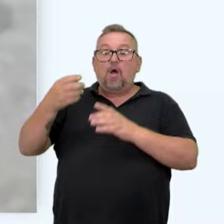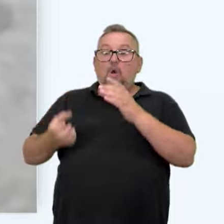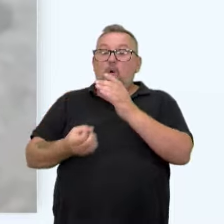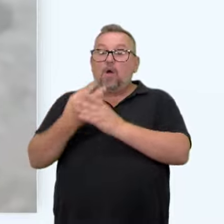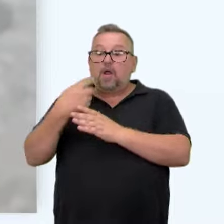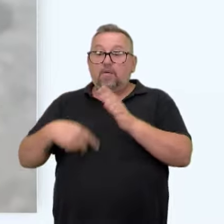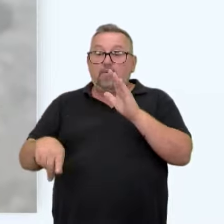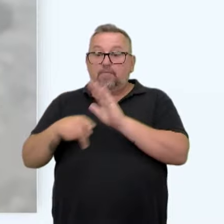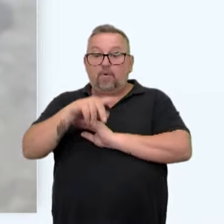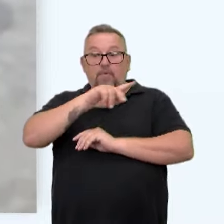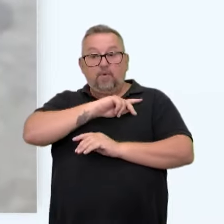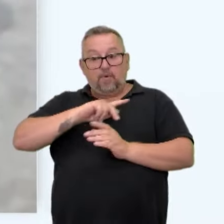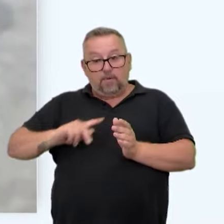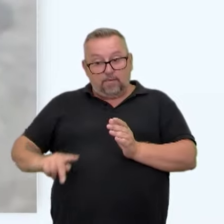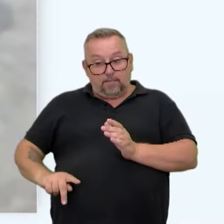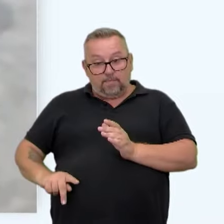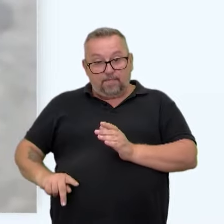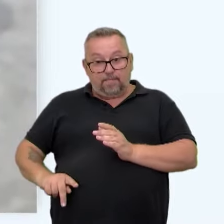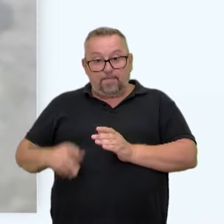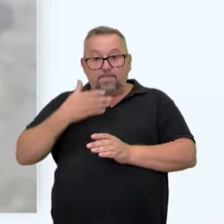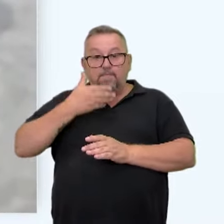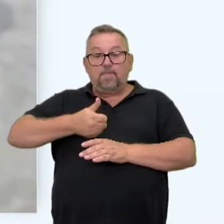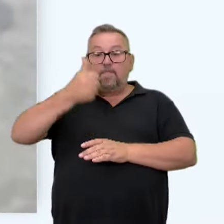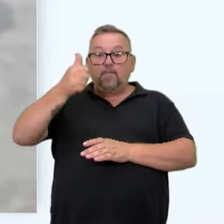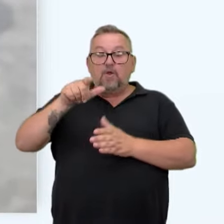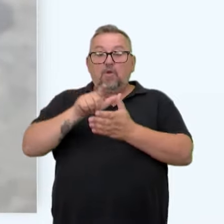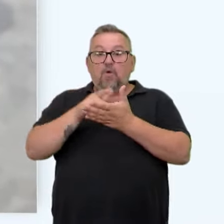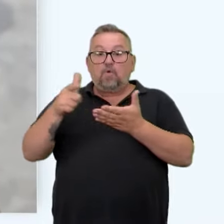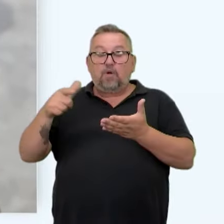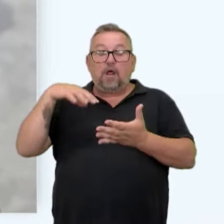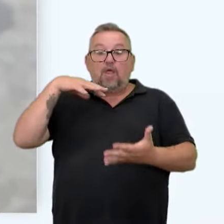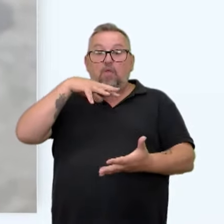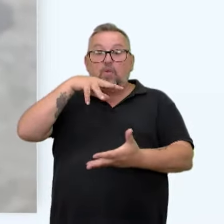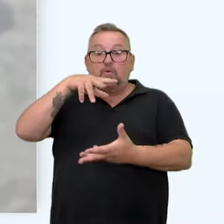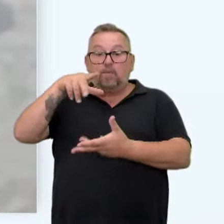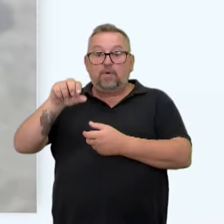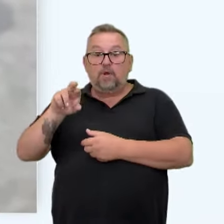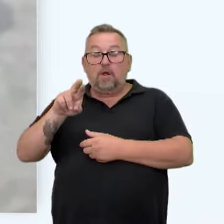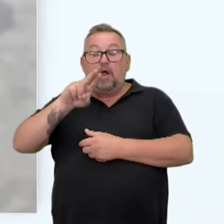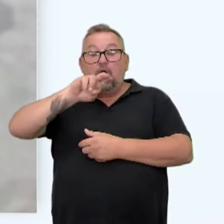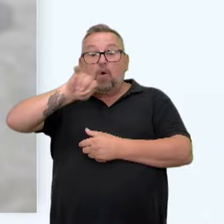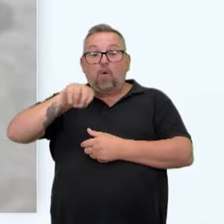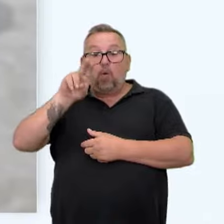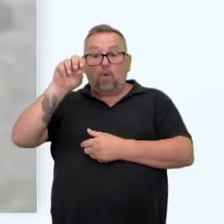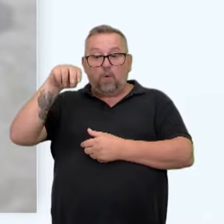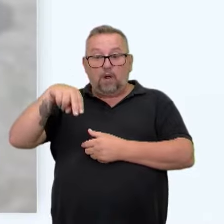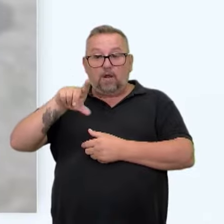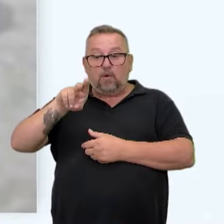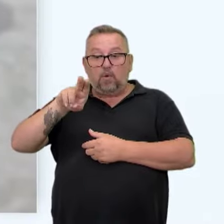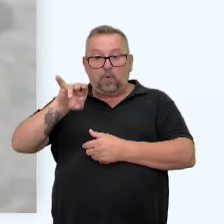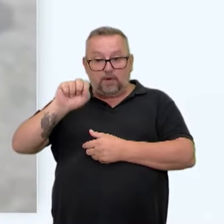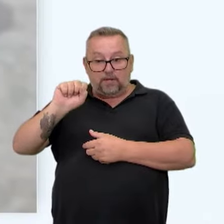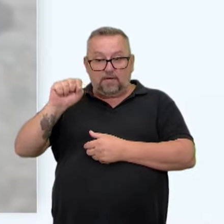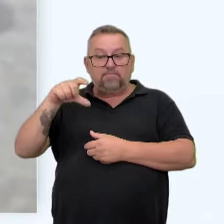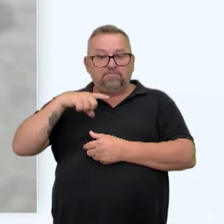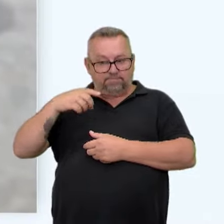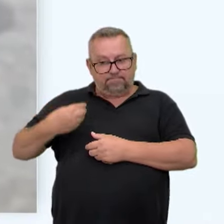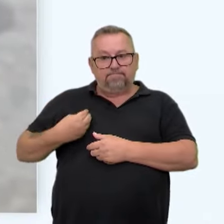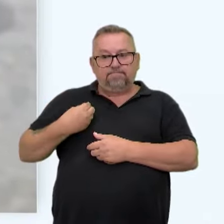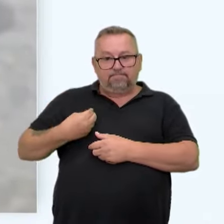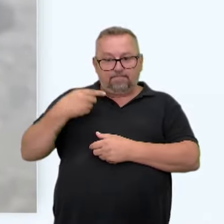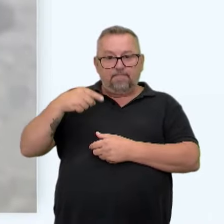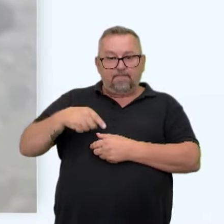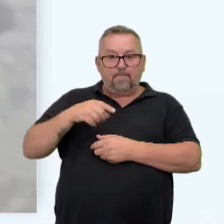atual presidente do El País, um dos melhores jornais do mundo, Juan Luis Cebrián, que já esteve aqui neste programa. Disse